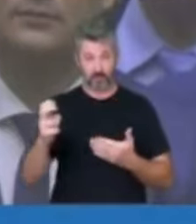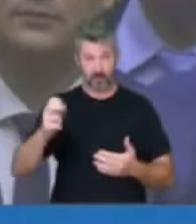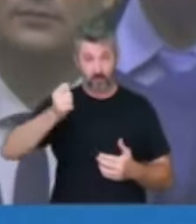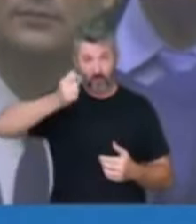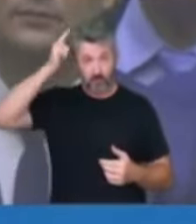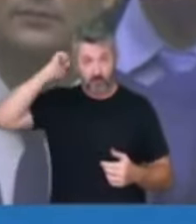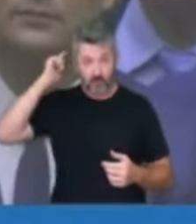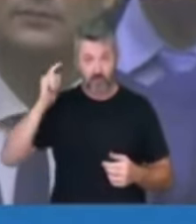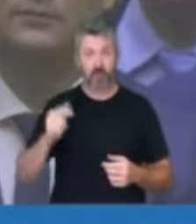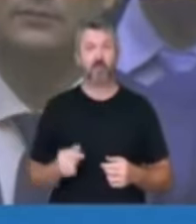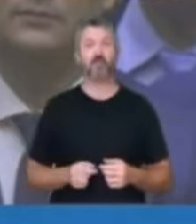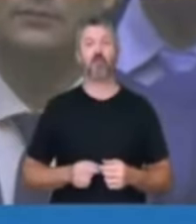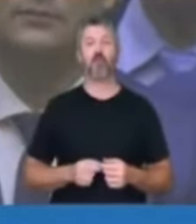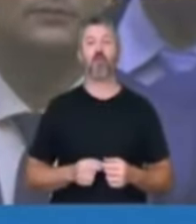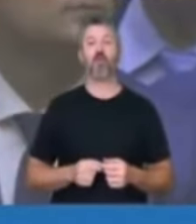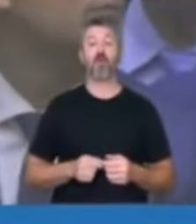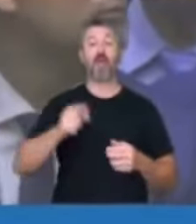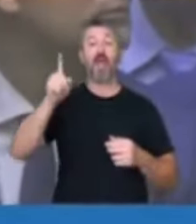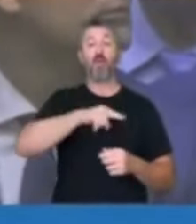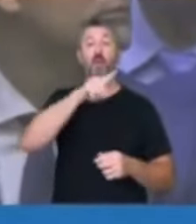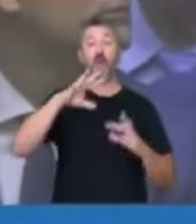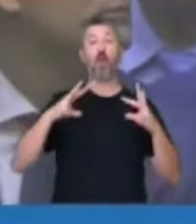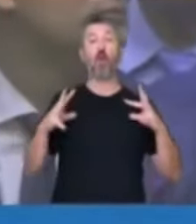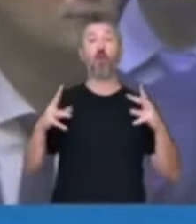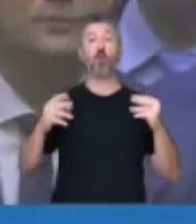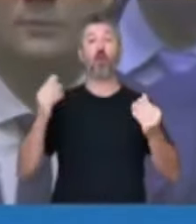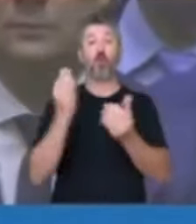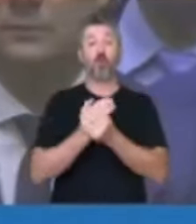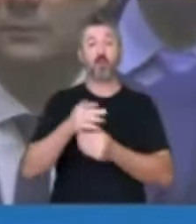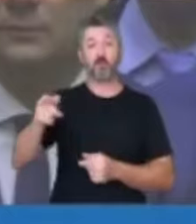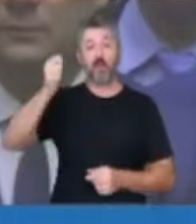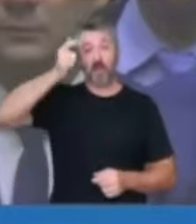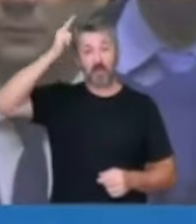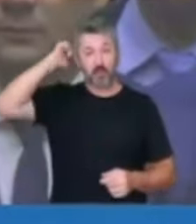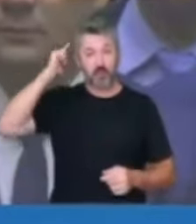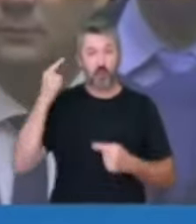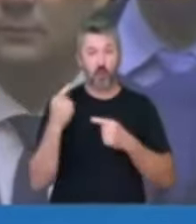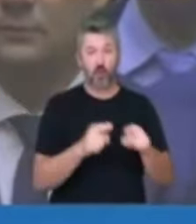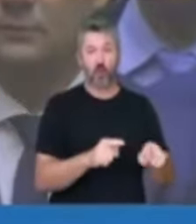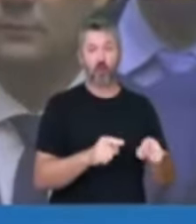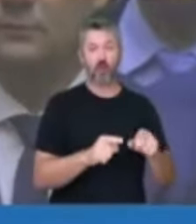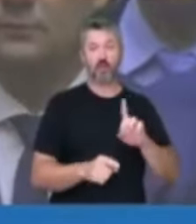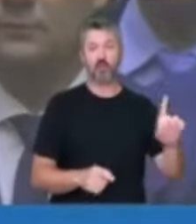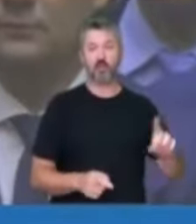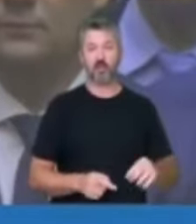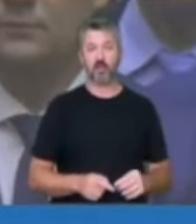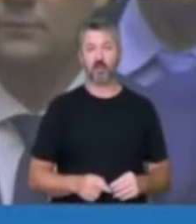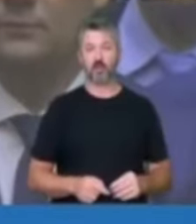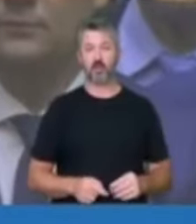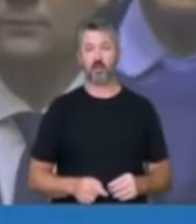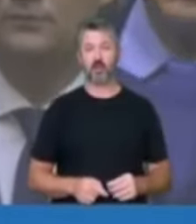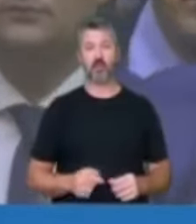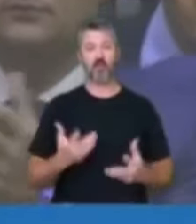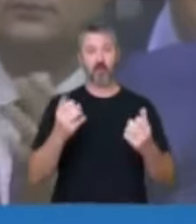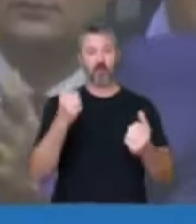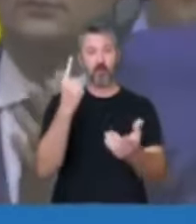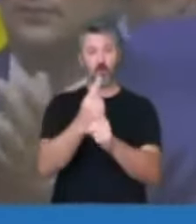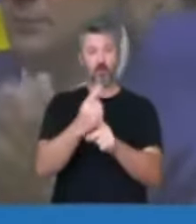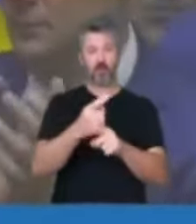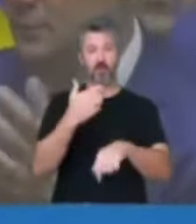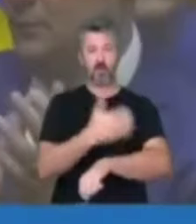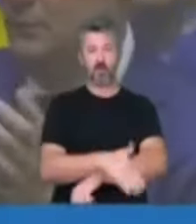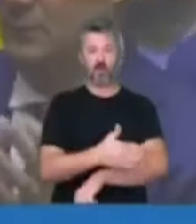Moraes nulidade de todos os processos que ele julgou contra o pessoal da direita e nos vemos nas ruas muito